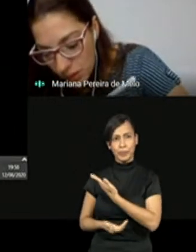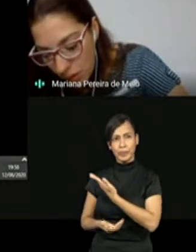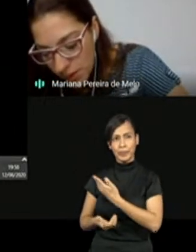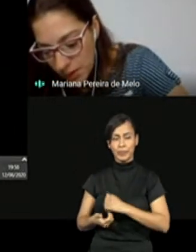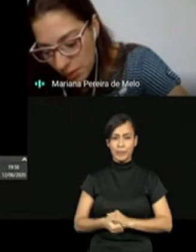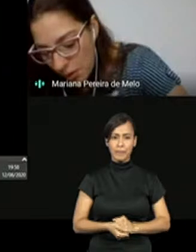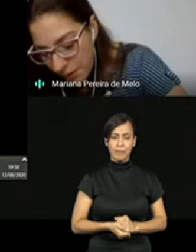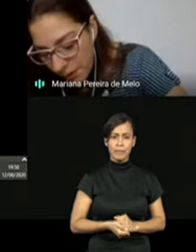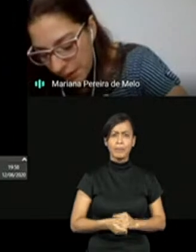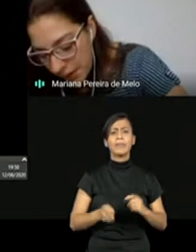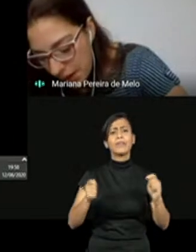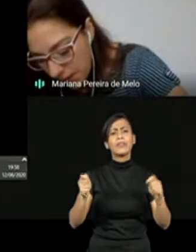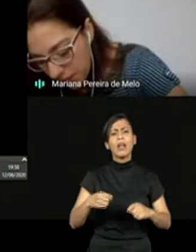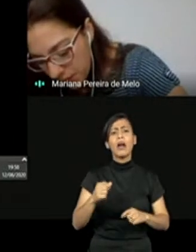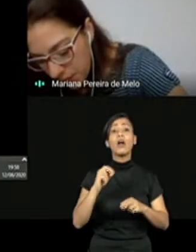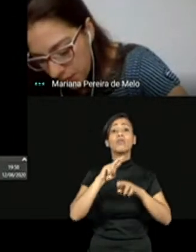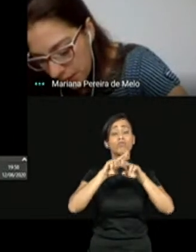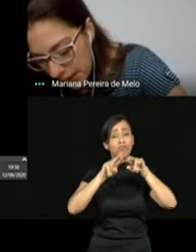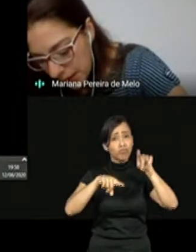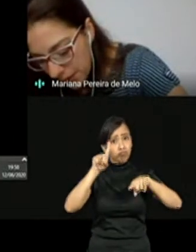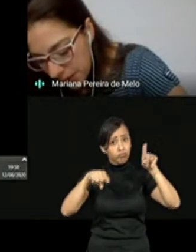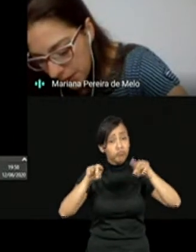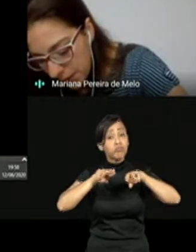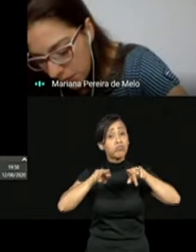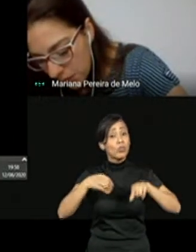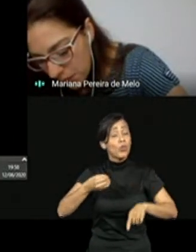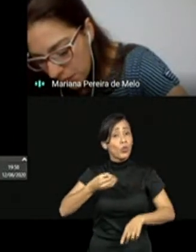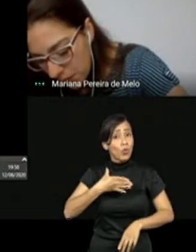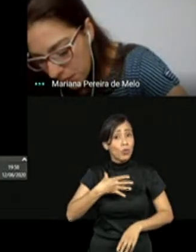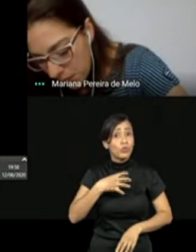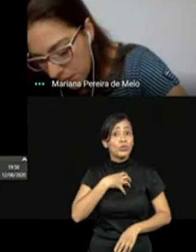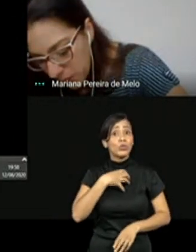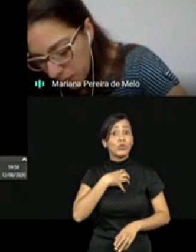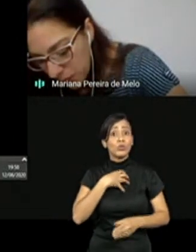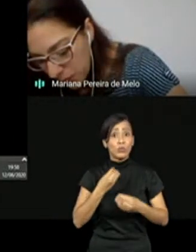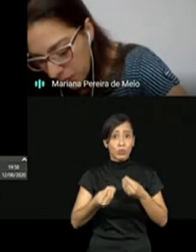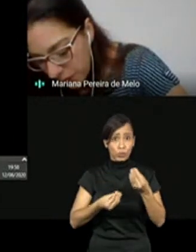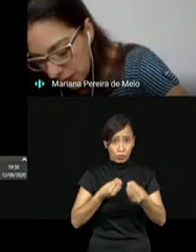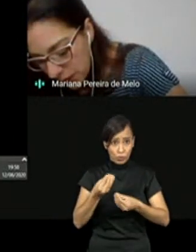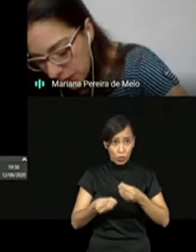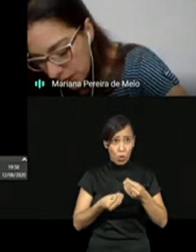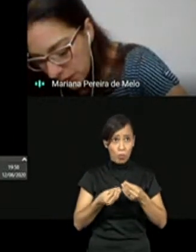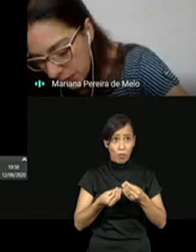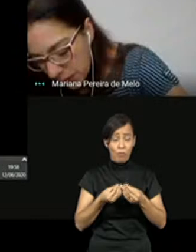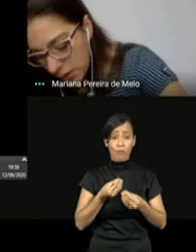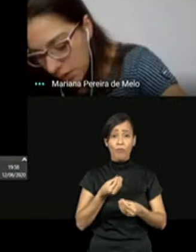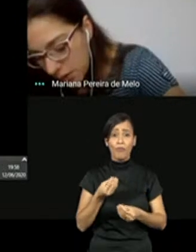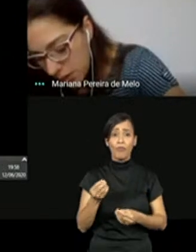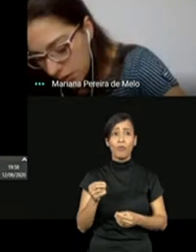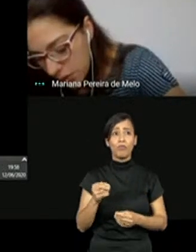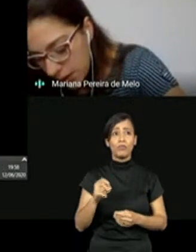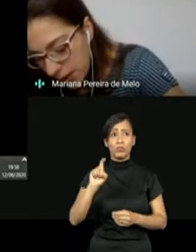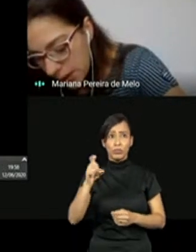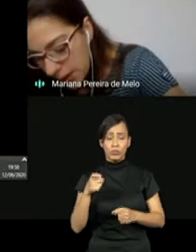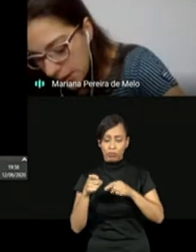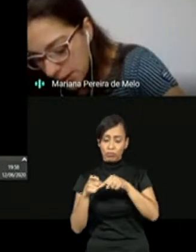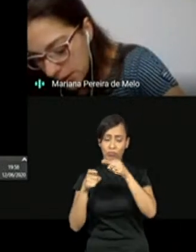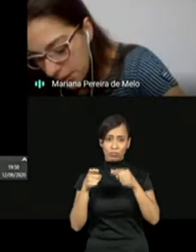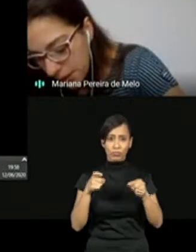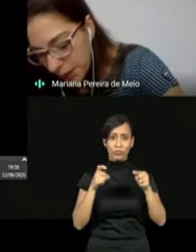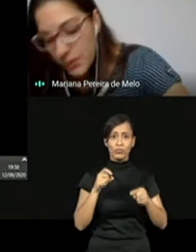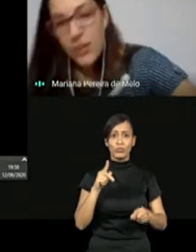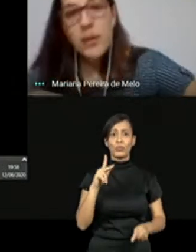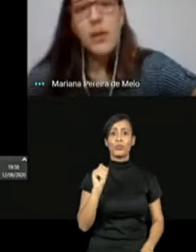essa nossa nova variável, ela vai ter um valor esperado de